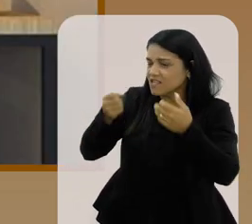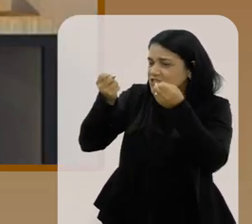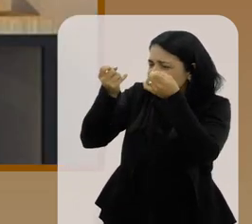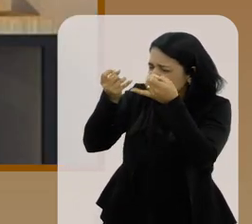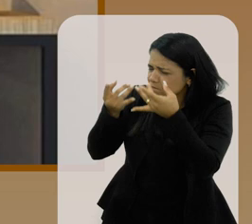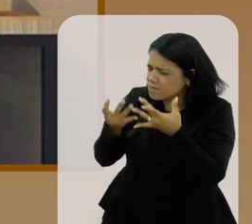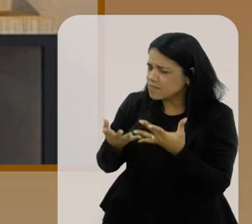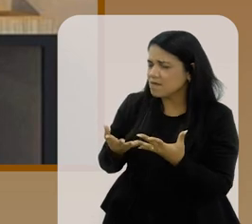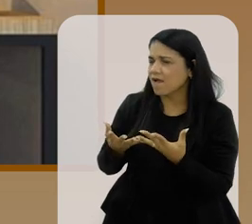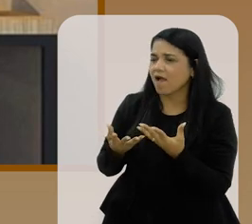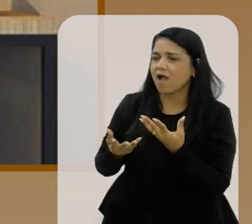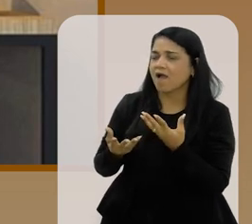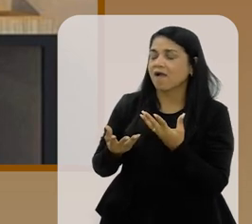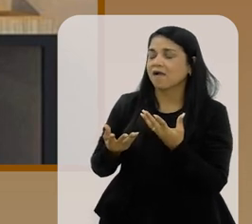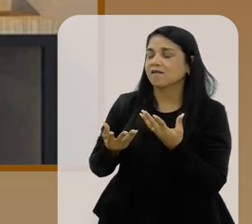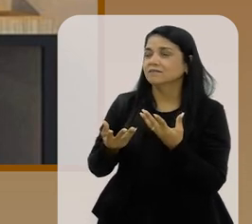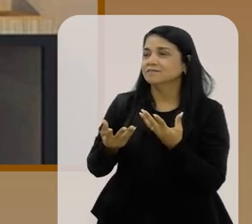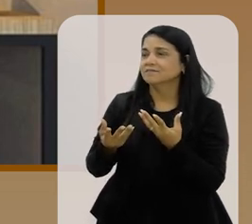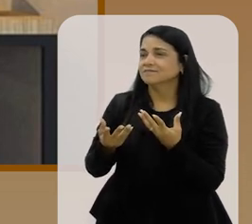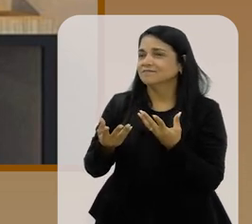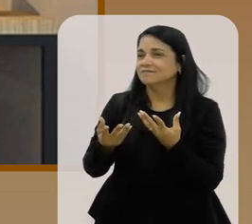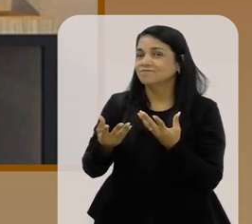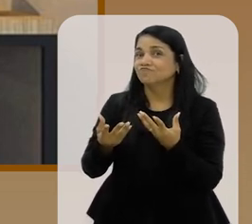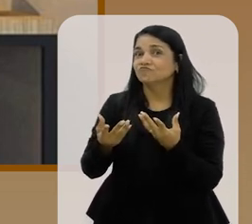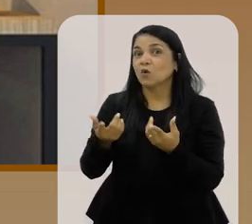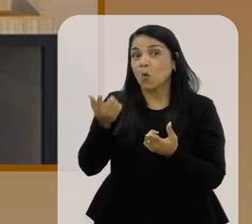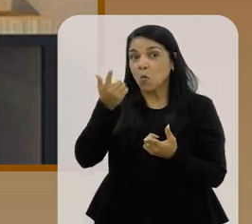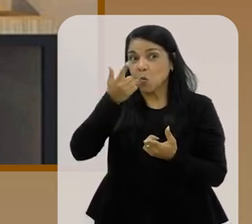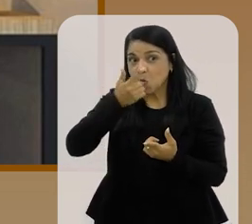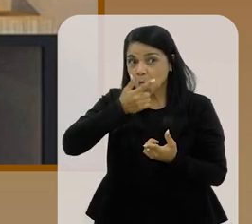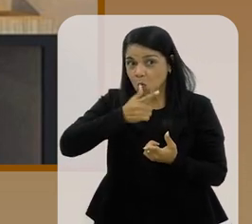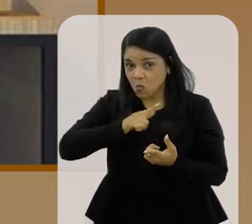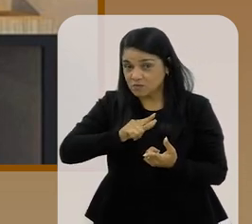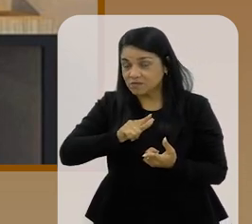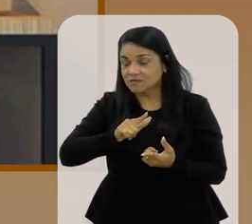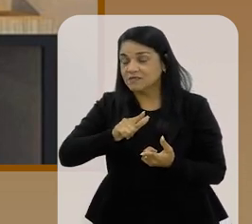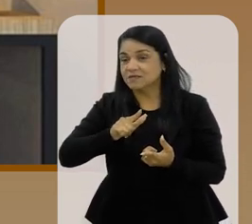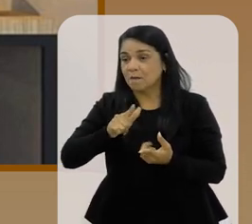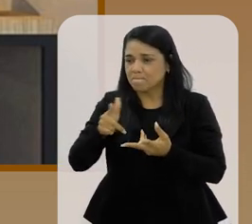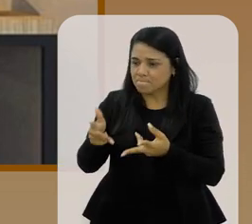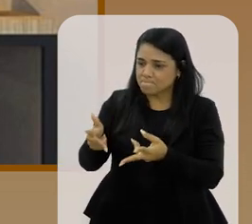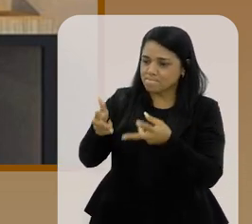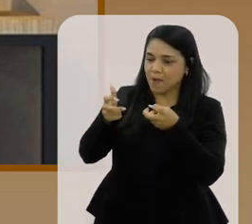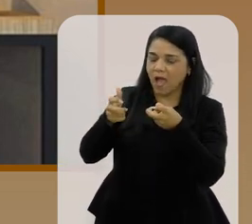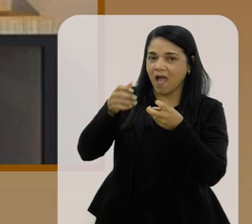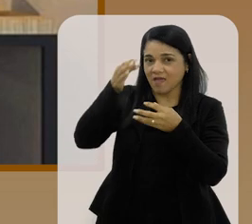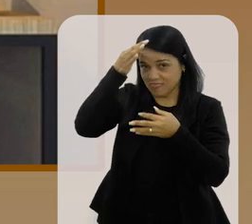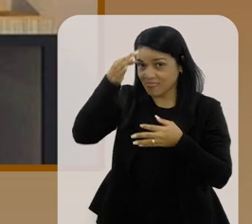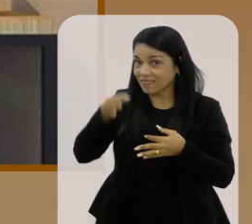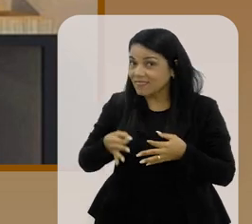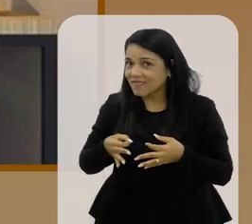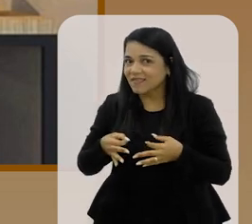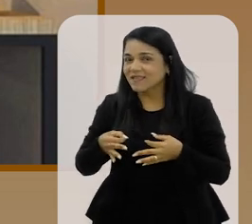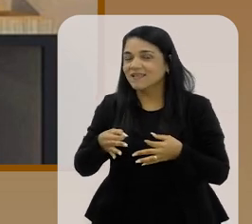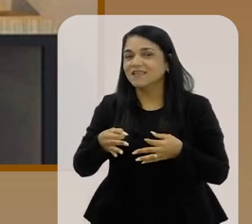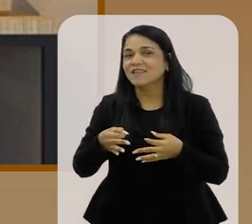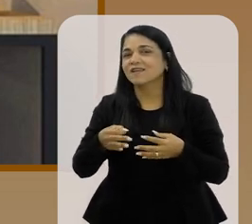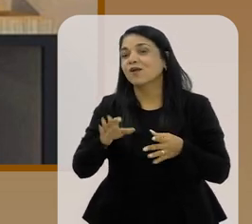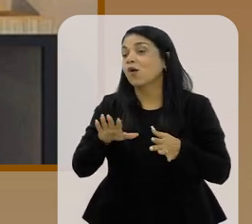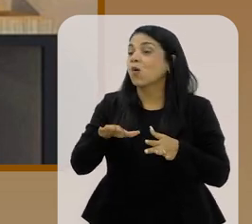puder explicar para a gente de maneira que a gente consiga também captar de alguma